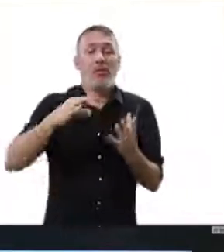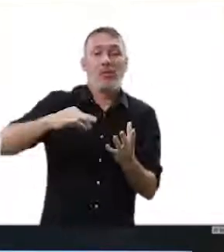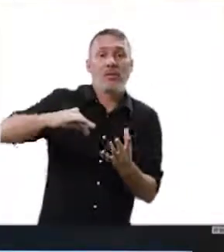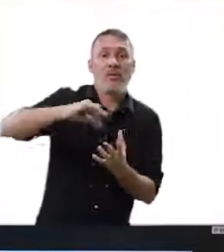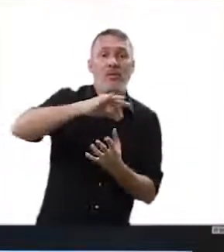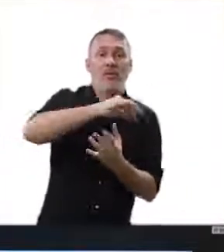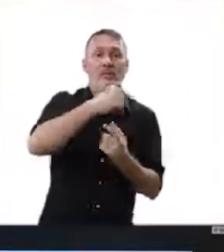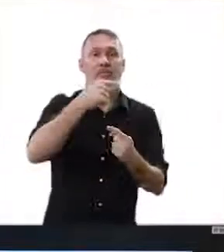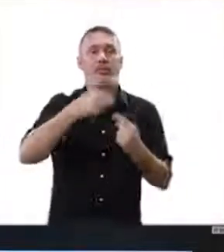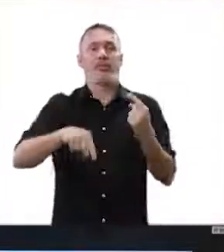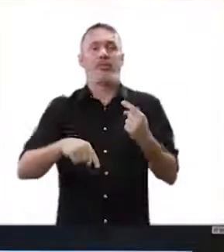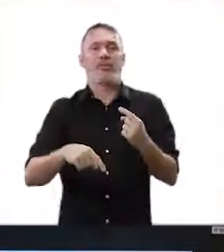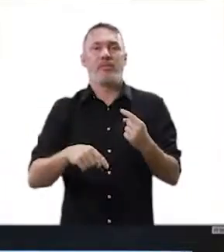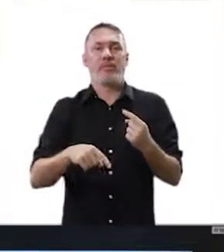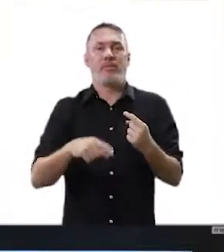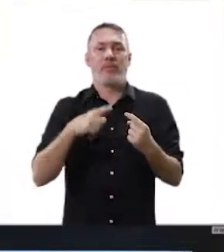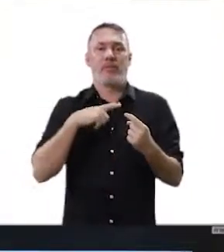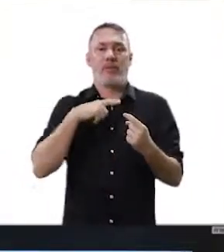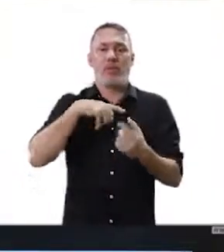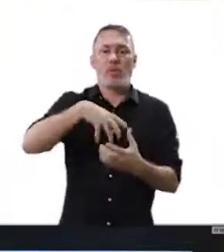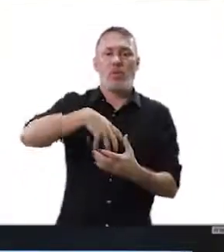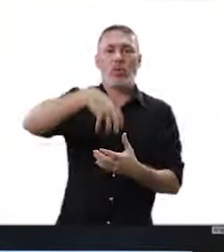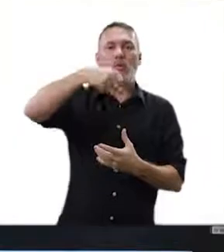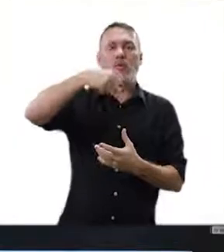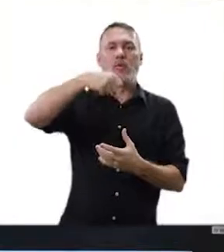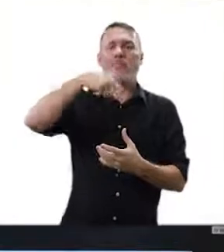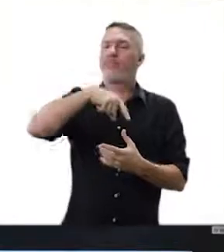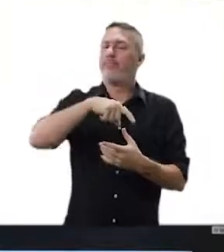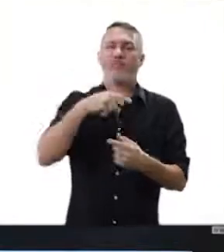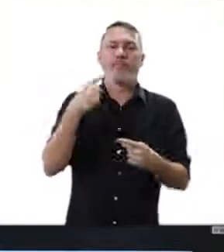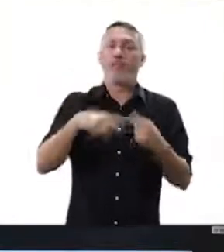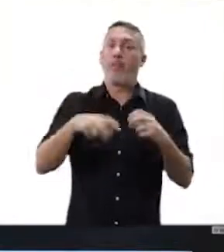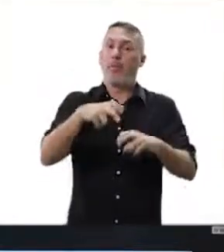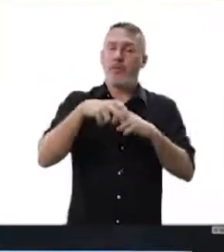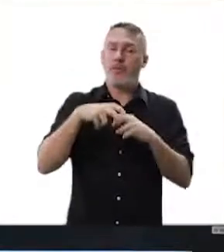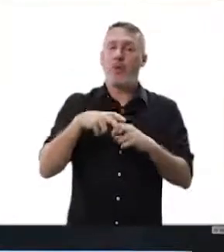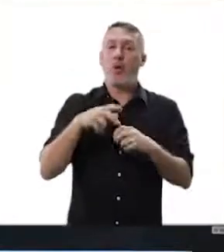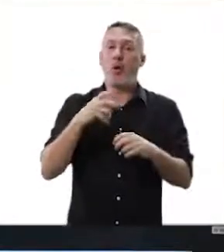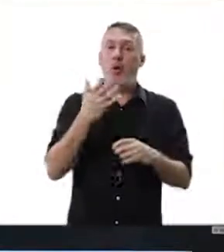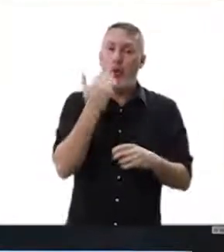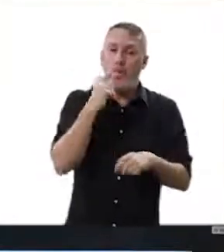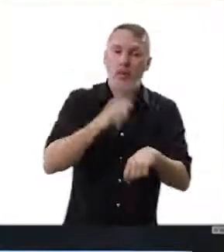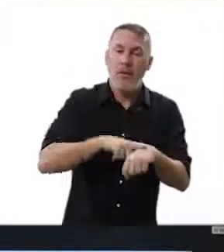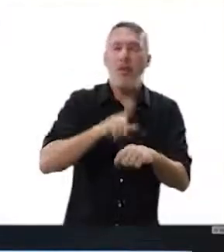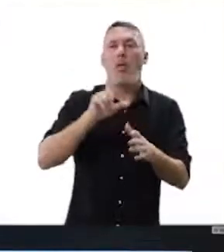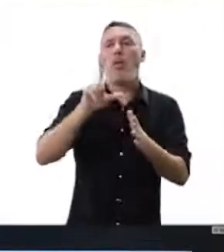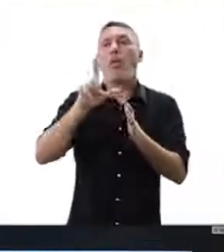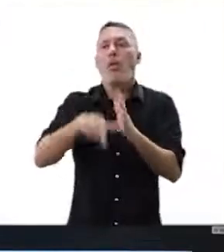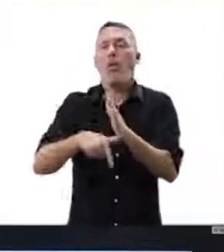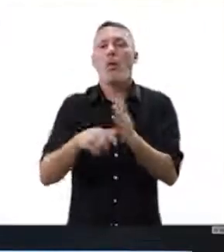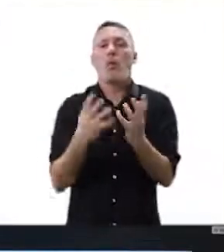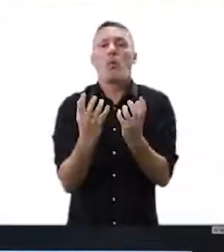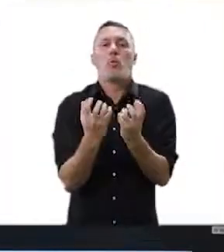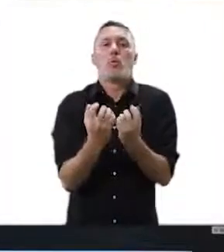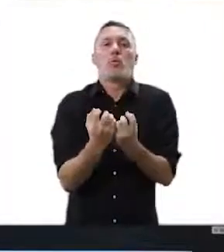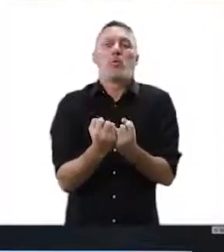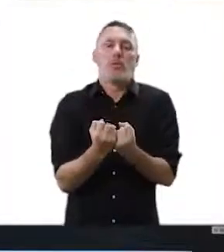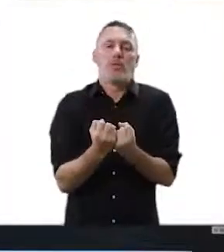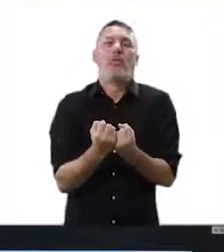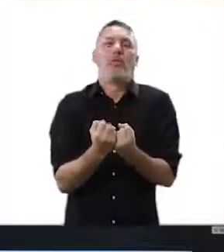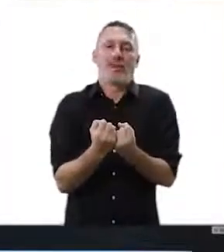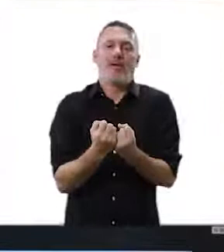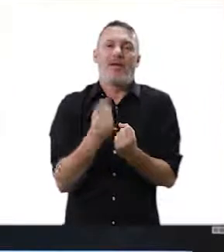transporte desde muitos anos atrás. Como, por exemplo, na mumificação eles faziam isso. Eles colocavam os